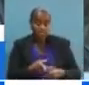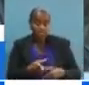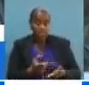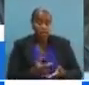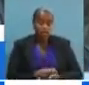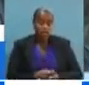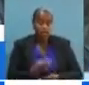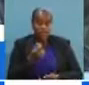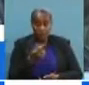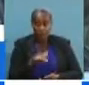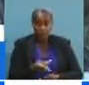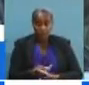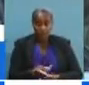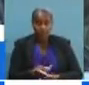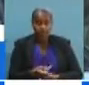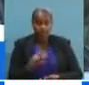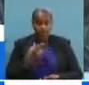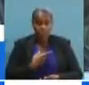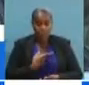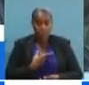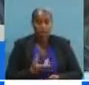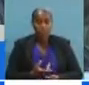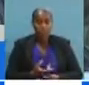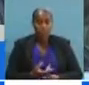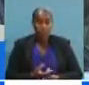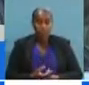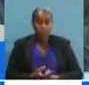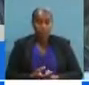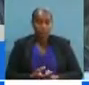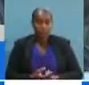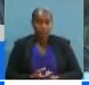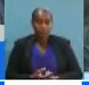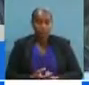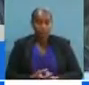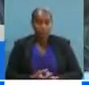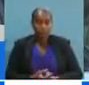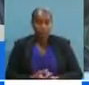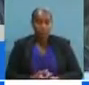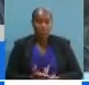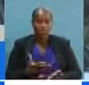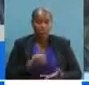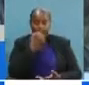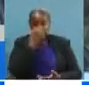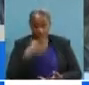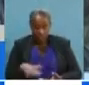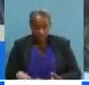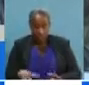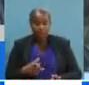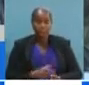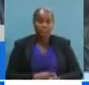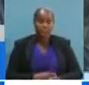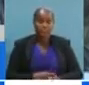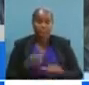Grande parte deste financiamento vai ser dirigido precisamente ao pré-escolar, tanto para